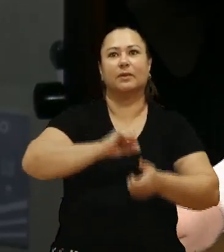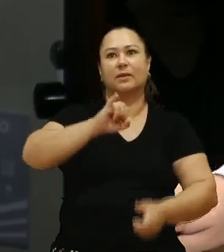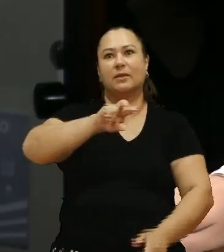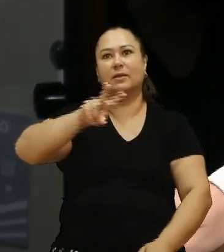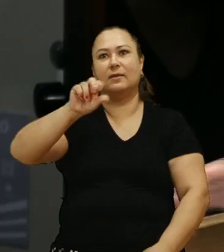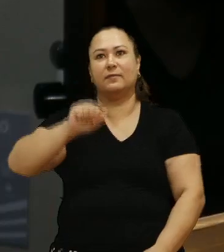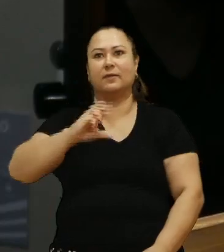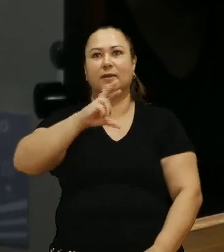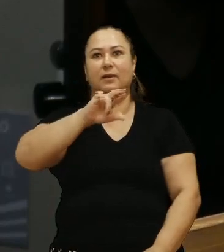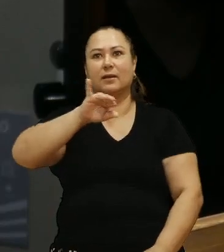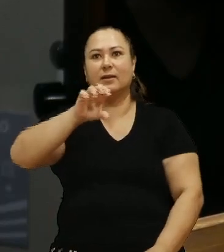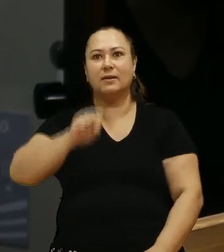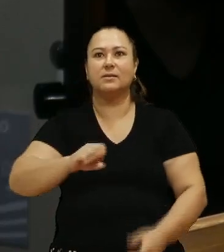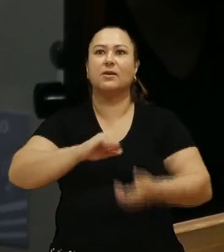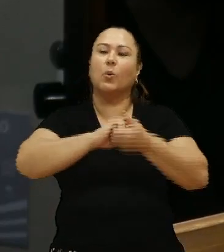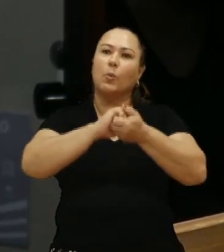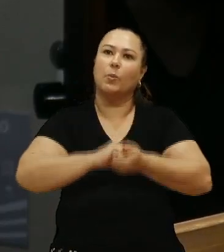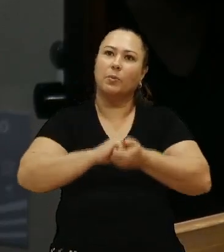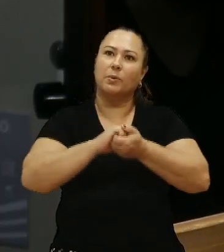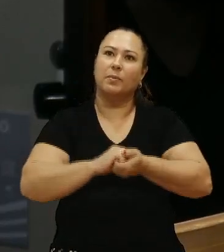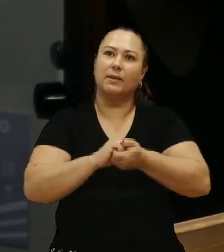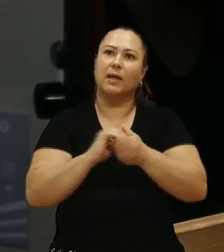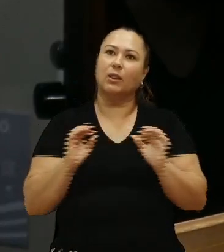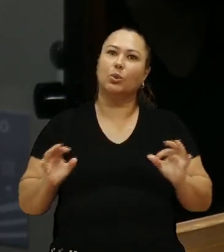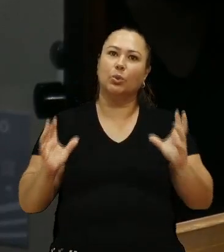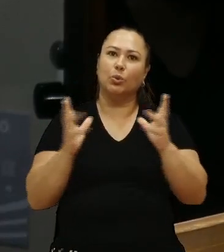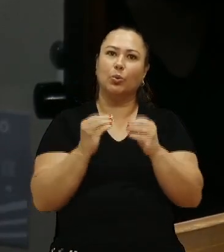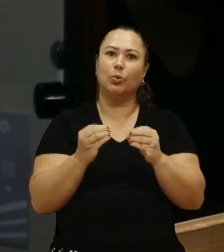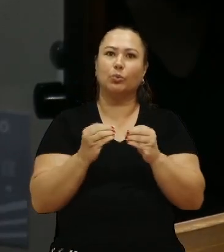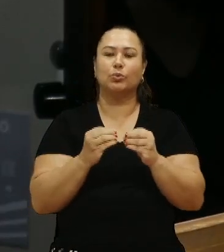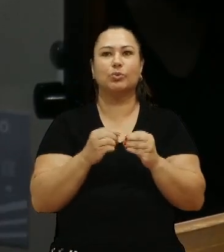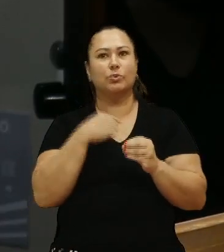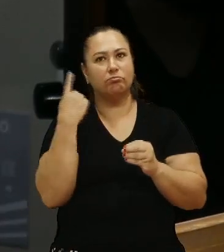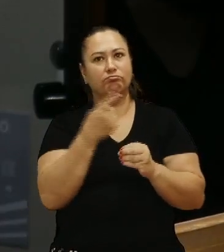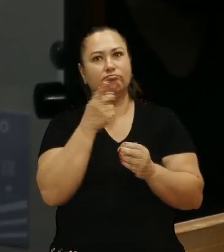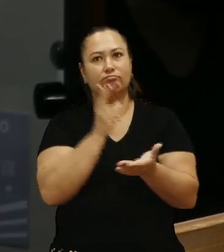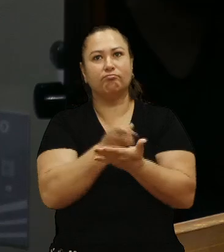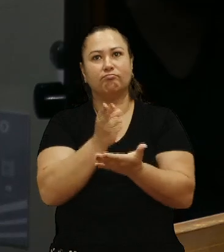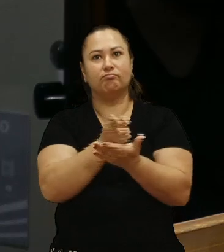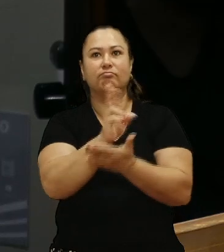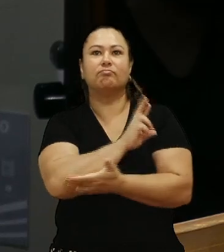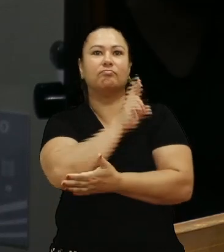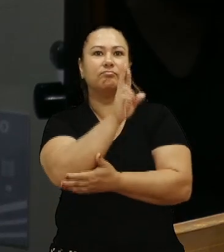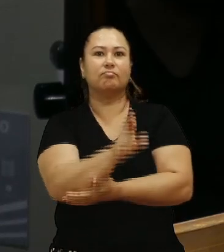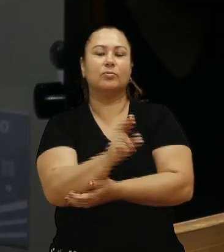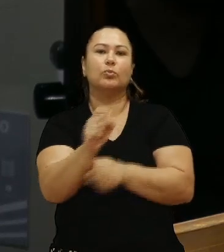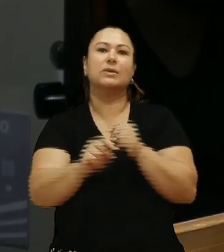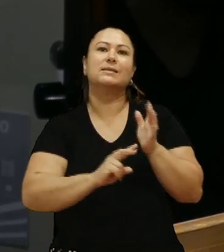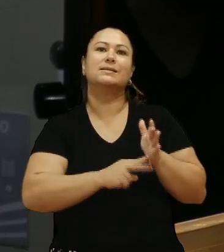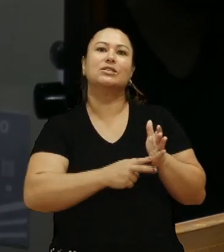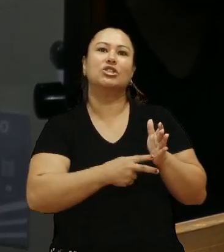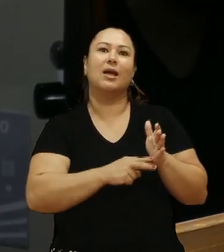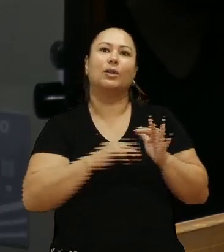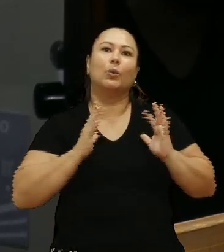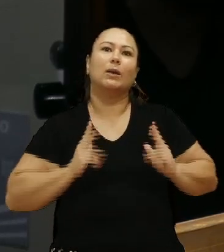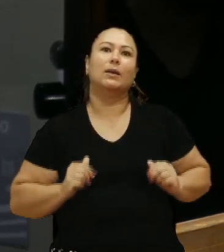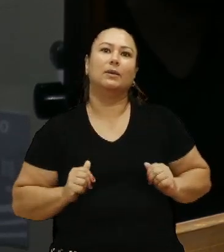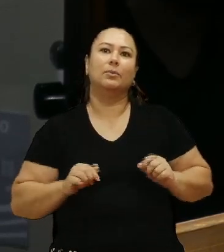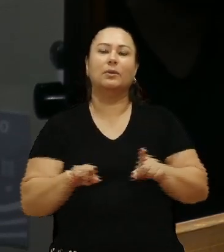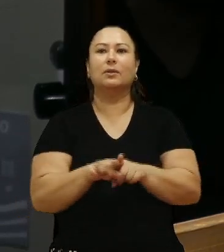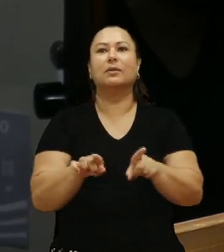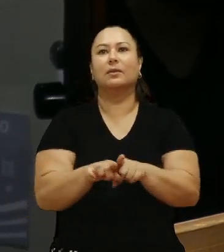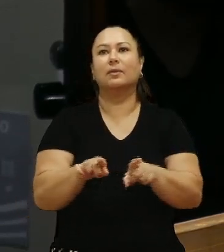queria cumprimentar todos aqueles que sempre representaram o Sindilimp, mas eu queria cumprimentar também